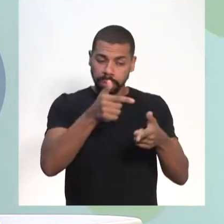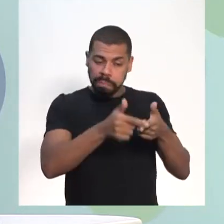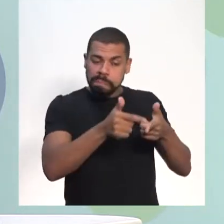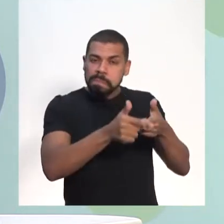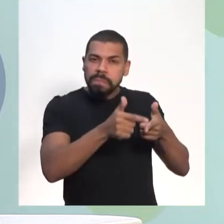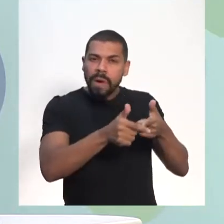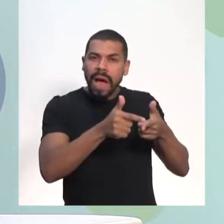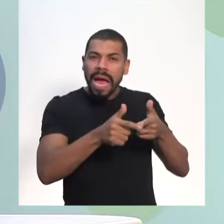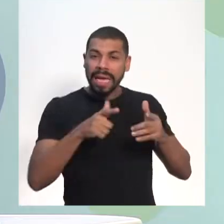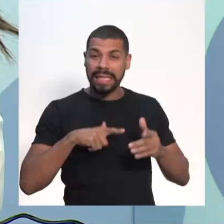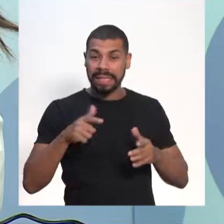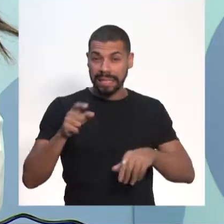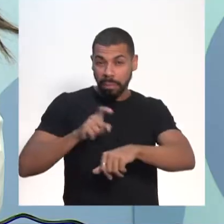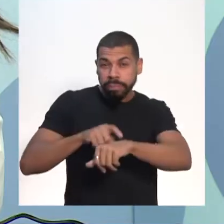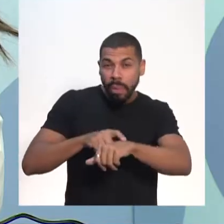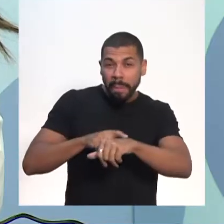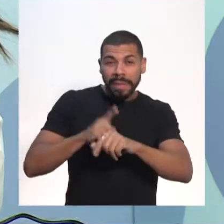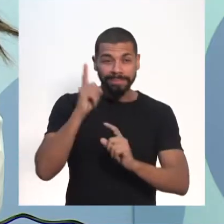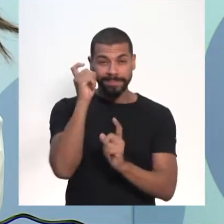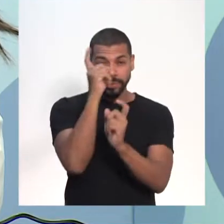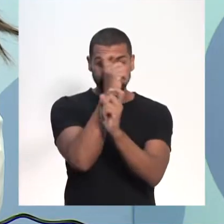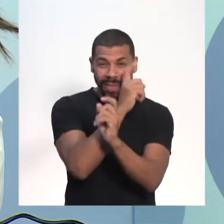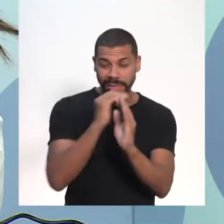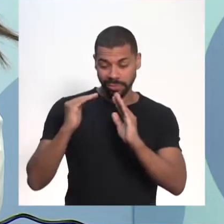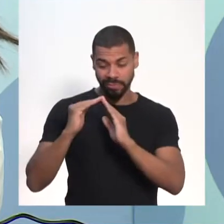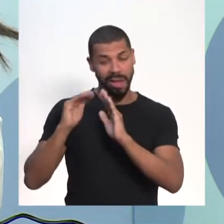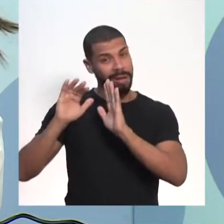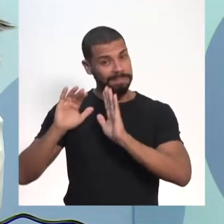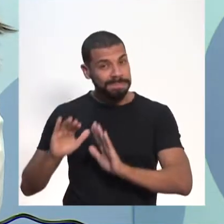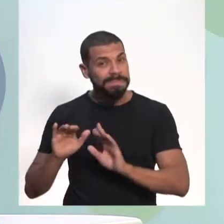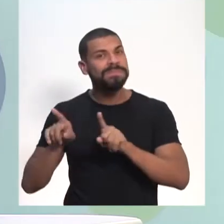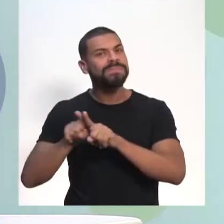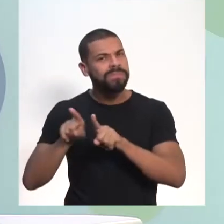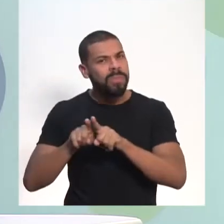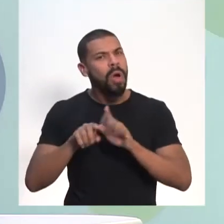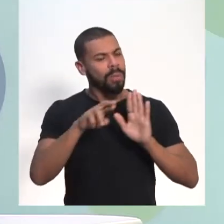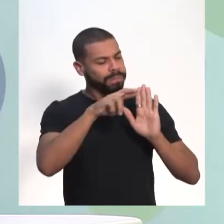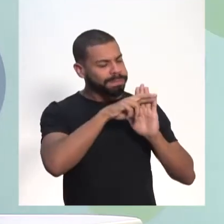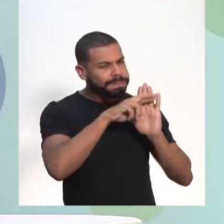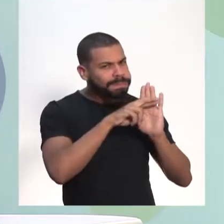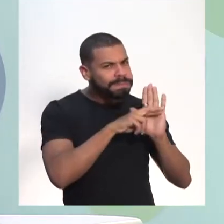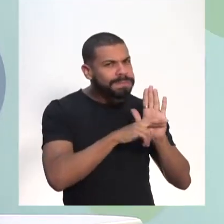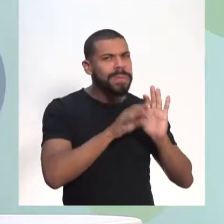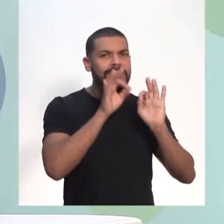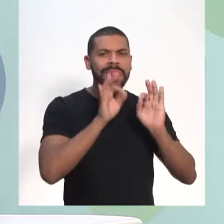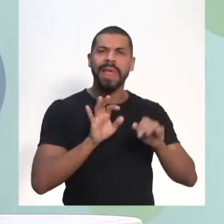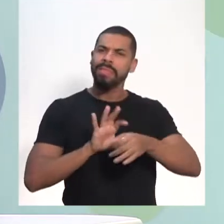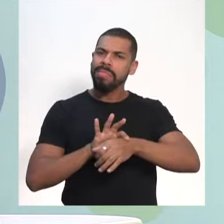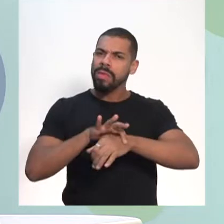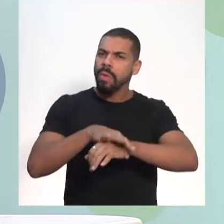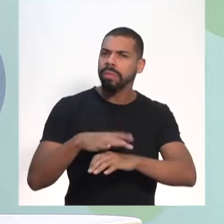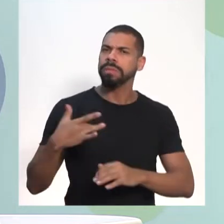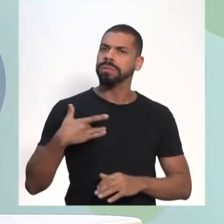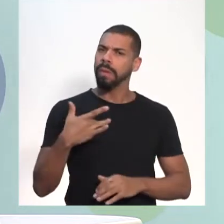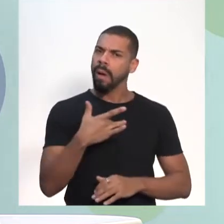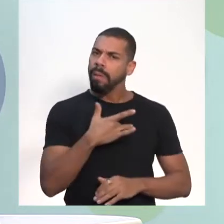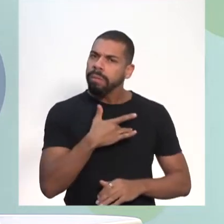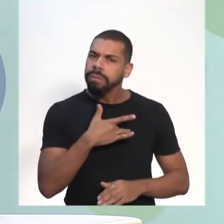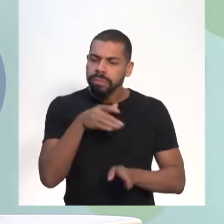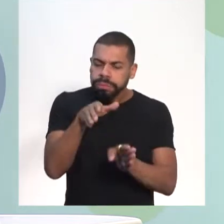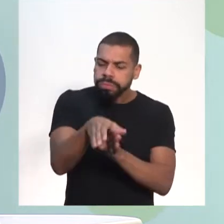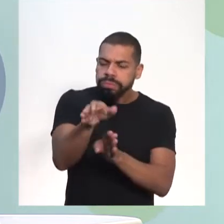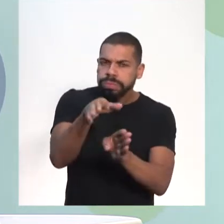de isolamento, distanciamento social, né? Seguindo os protocolos de segurança que a saúde tem nos orientado, e